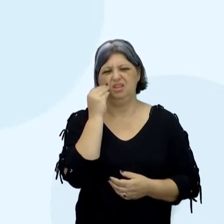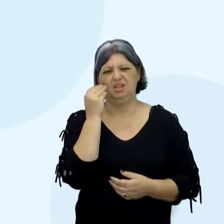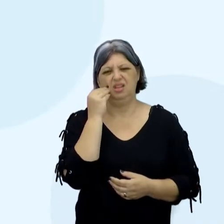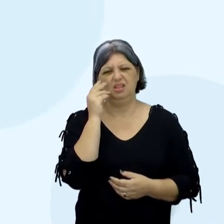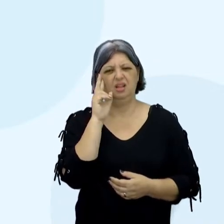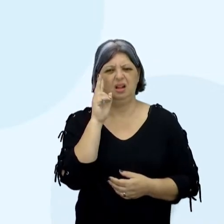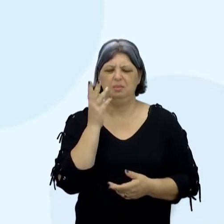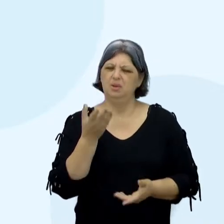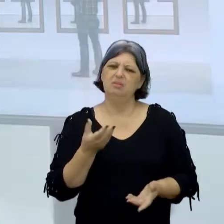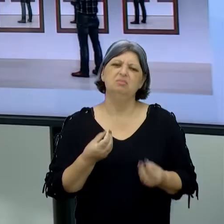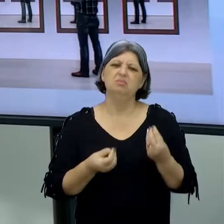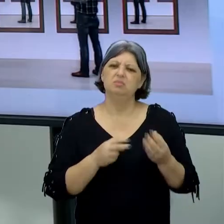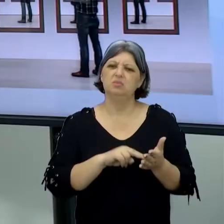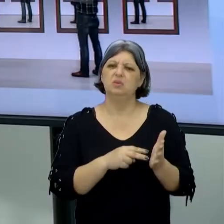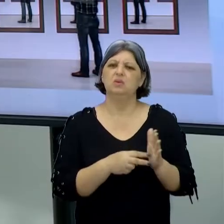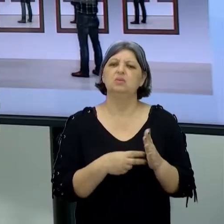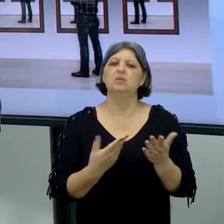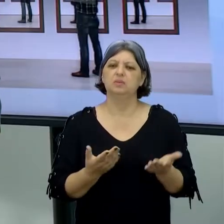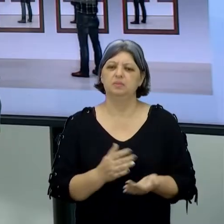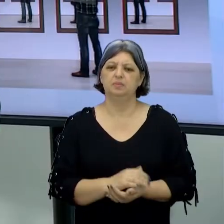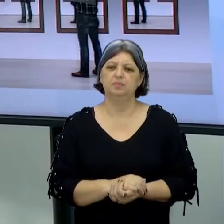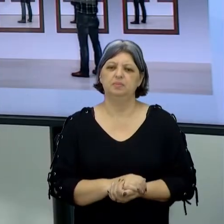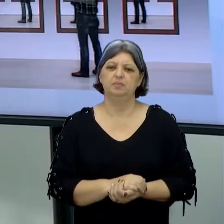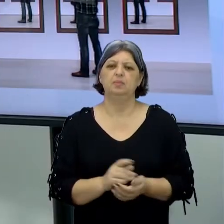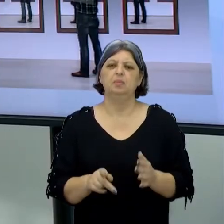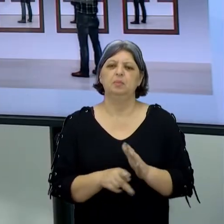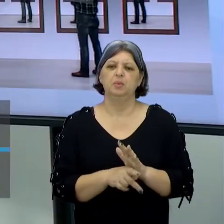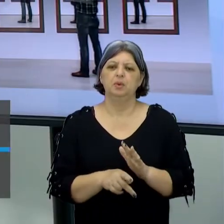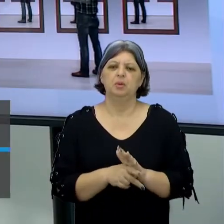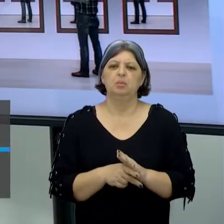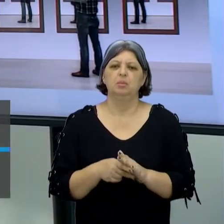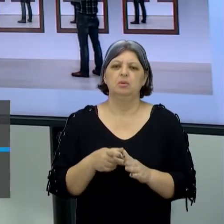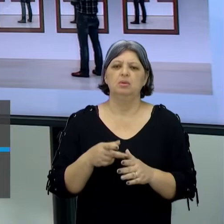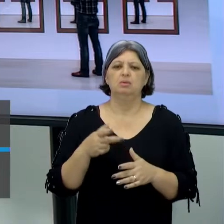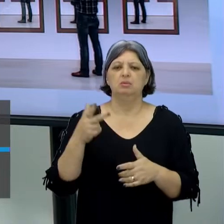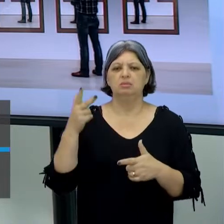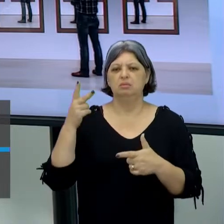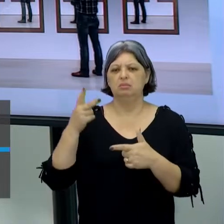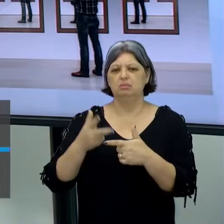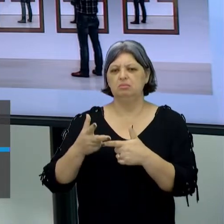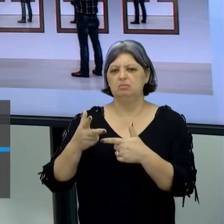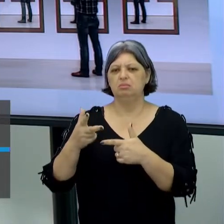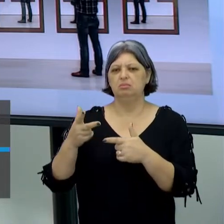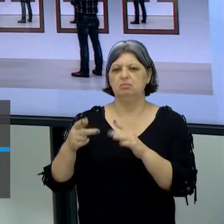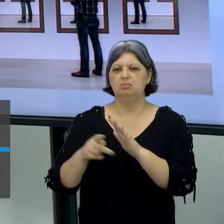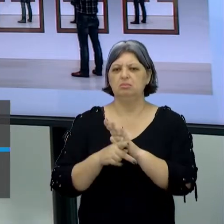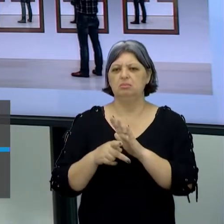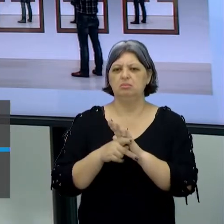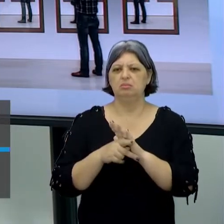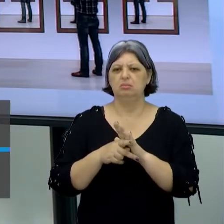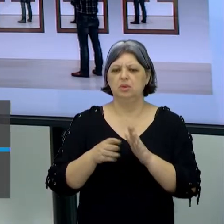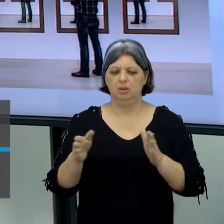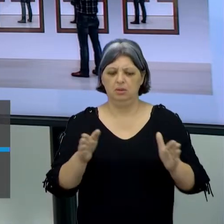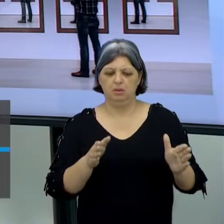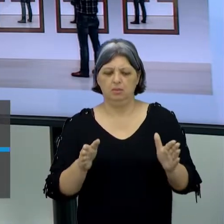mas... Echo Chamber é câmara de eco. Tá. Câmara de eco. E o que acontece? Essa É câmera assim. de eco?